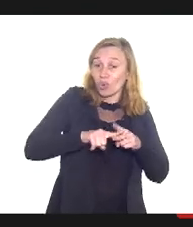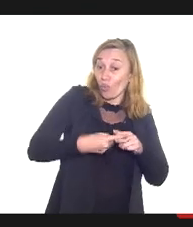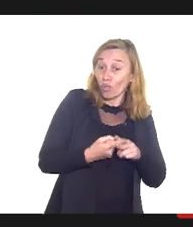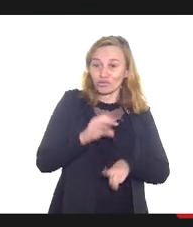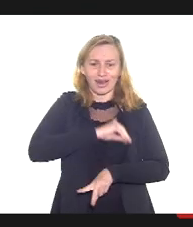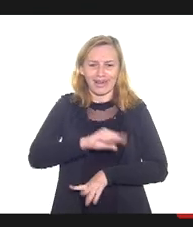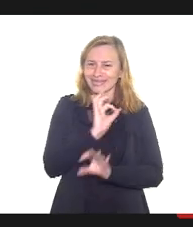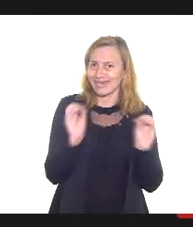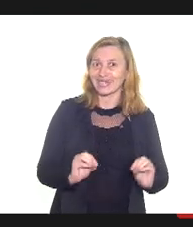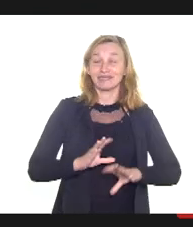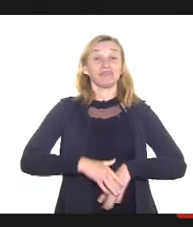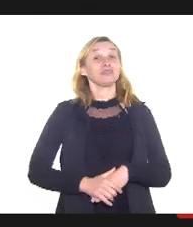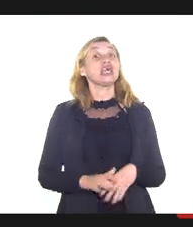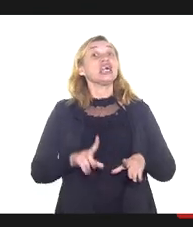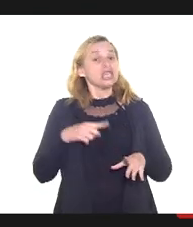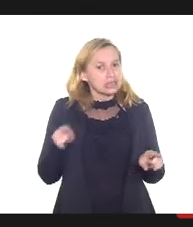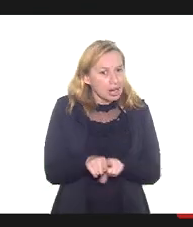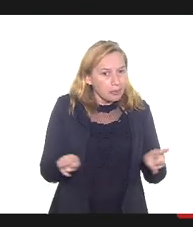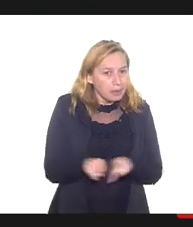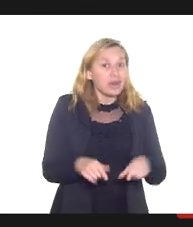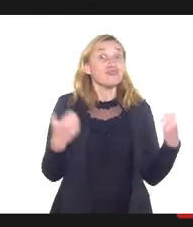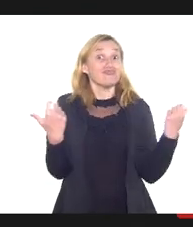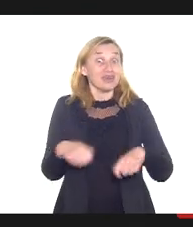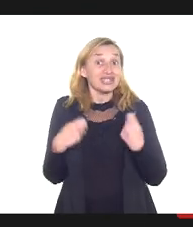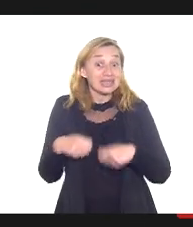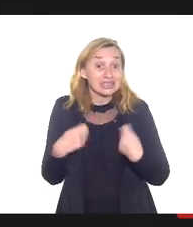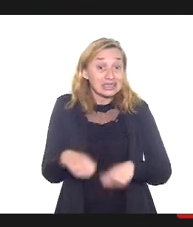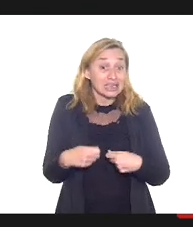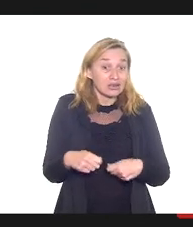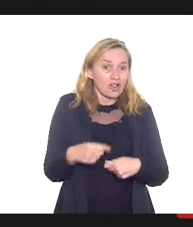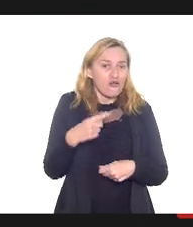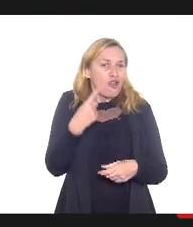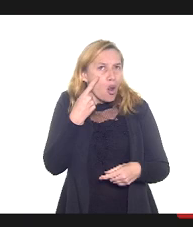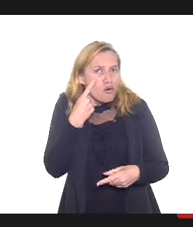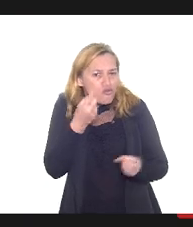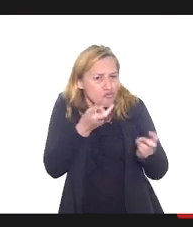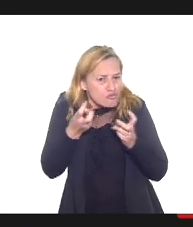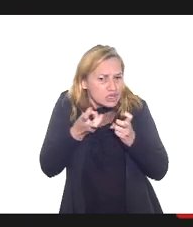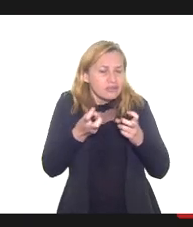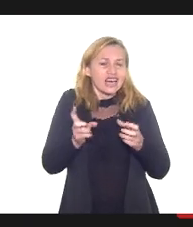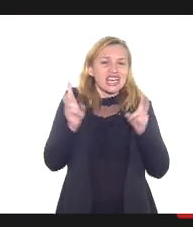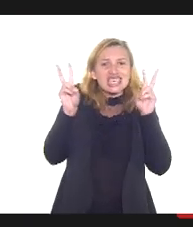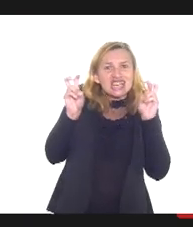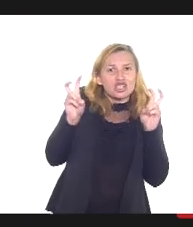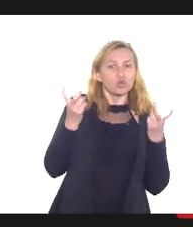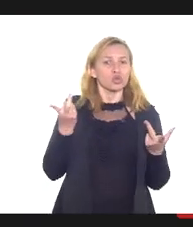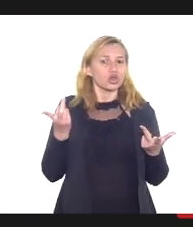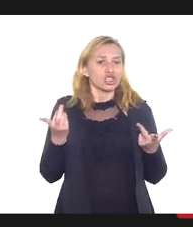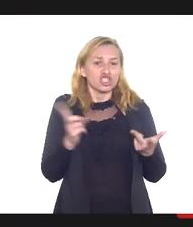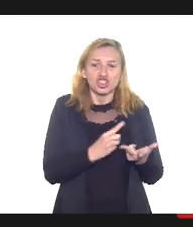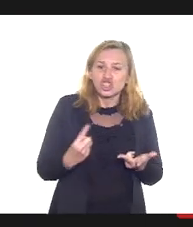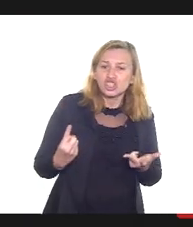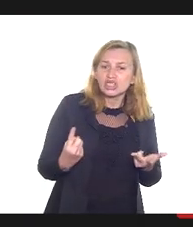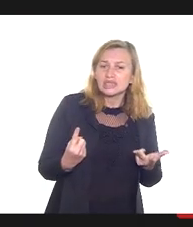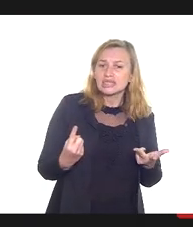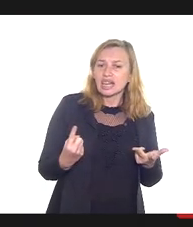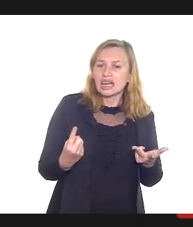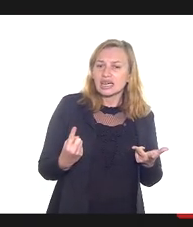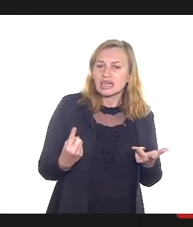reajuste sequer. Nós também precisamos verificarmos essa questão